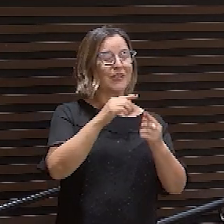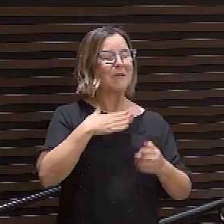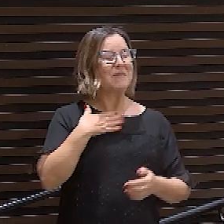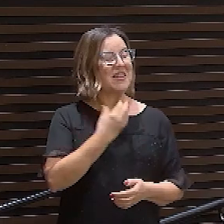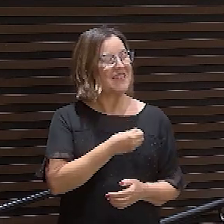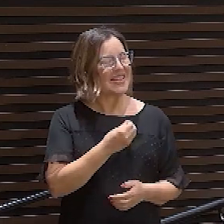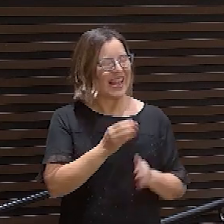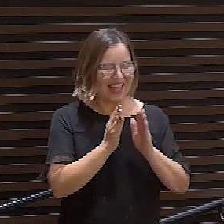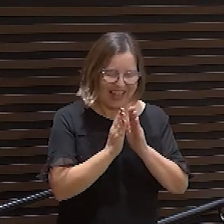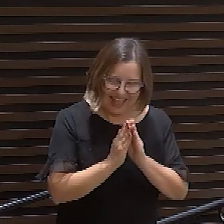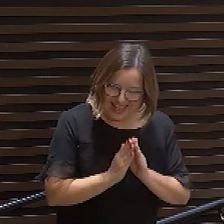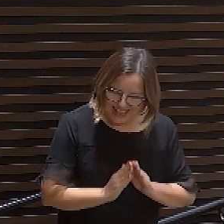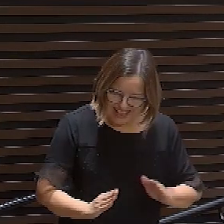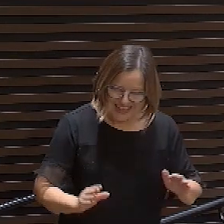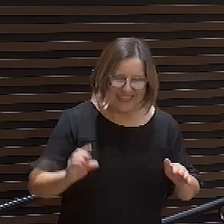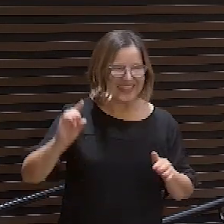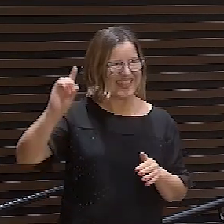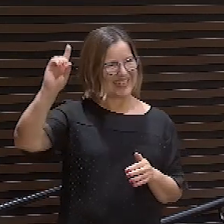adorar a Deus.